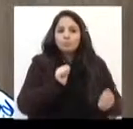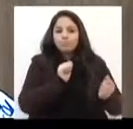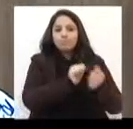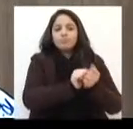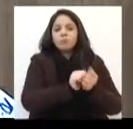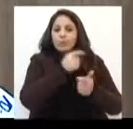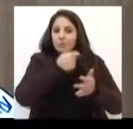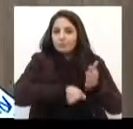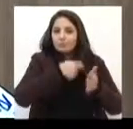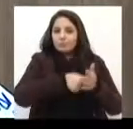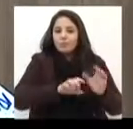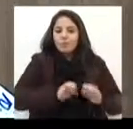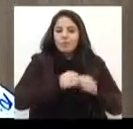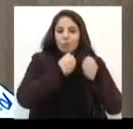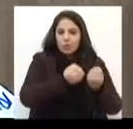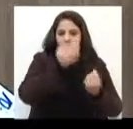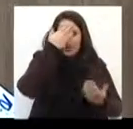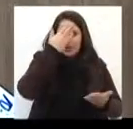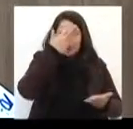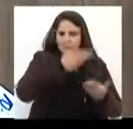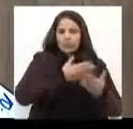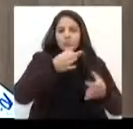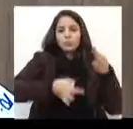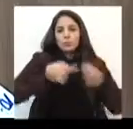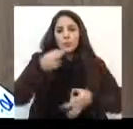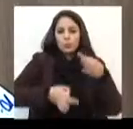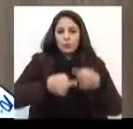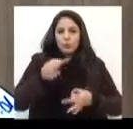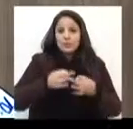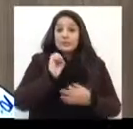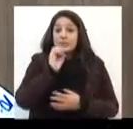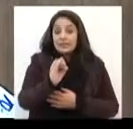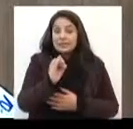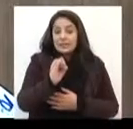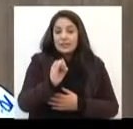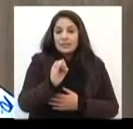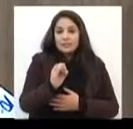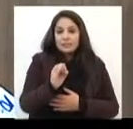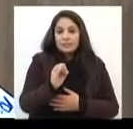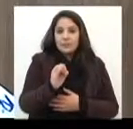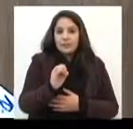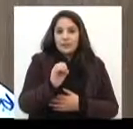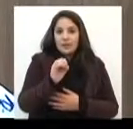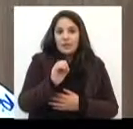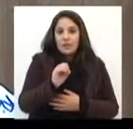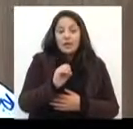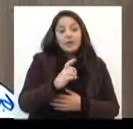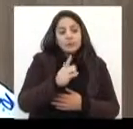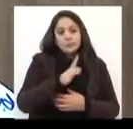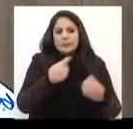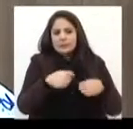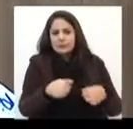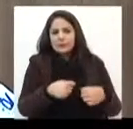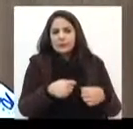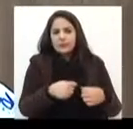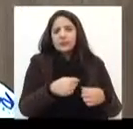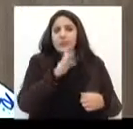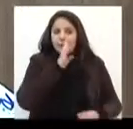agradável, acreditar na justiça, que quem tem que ser condenado tem que ser condenado, quem